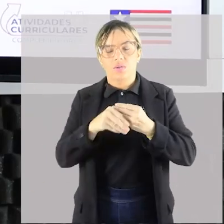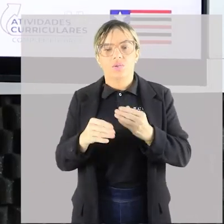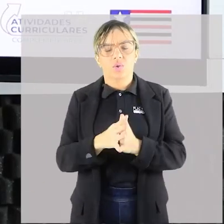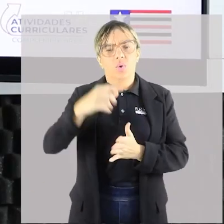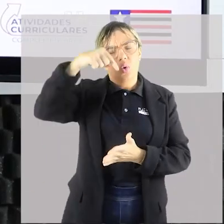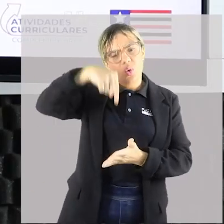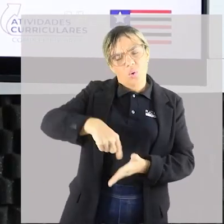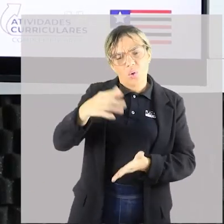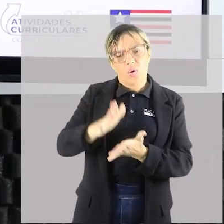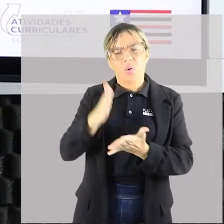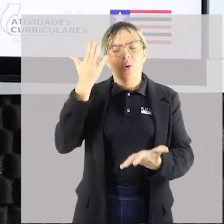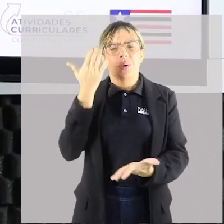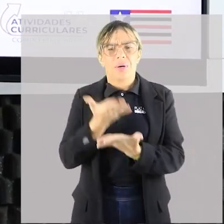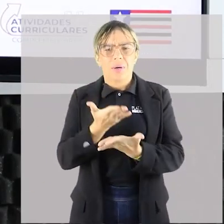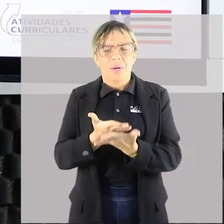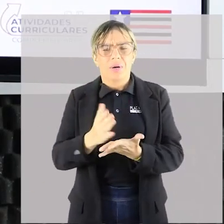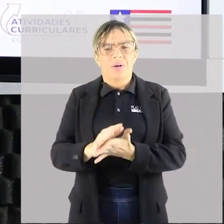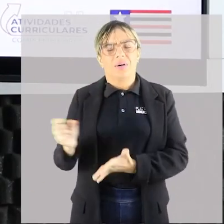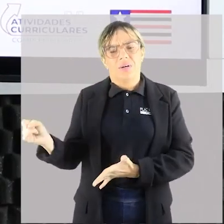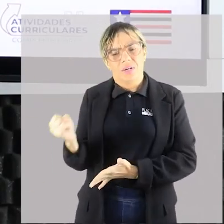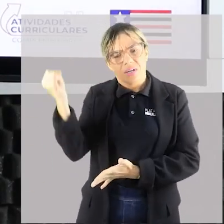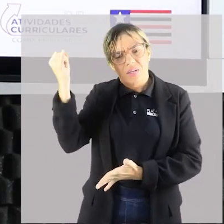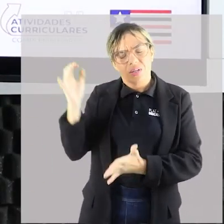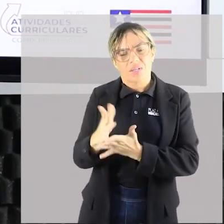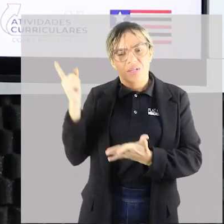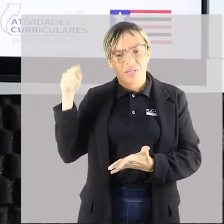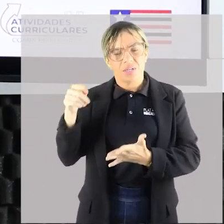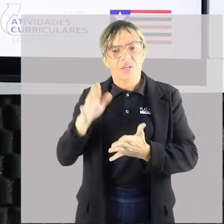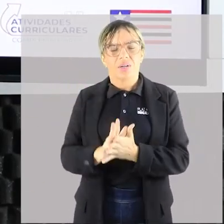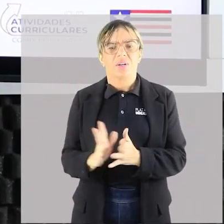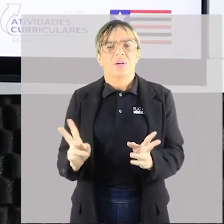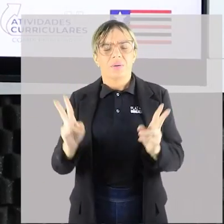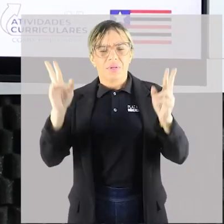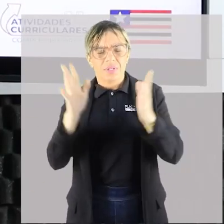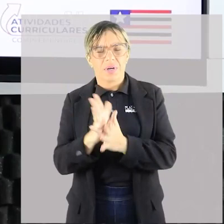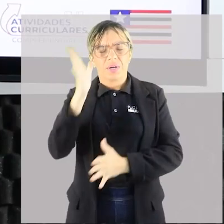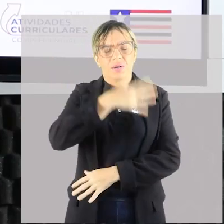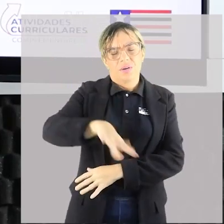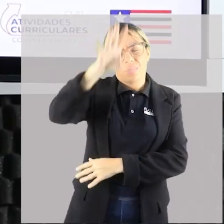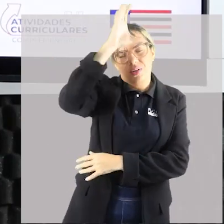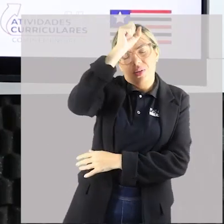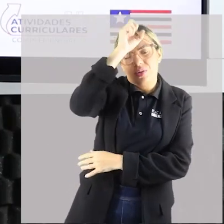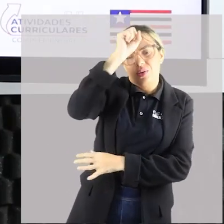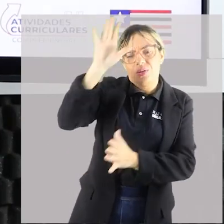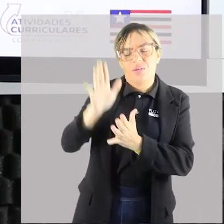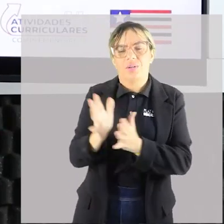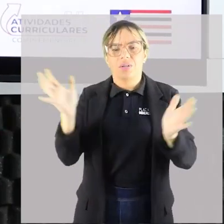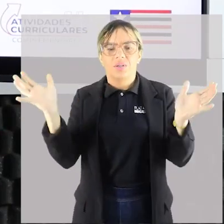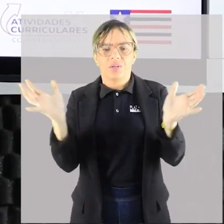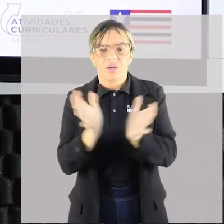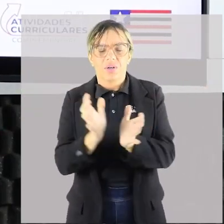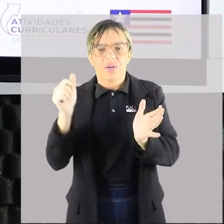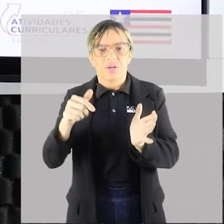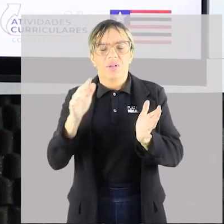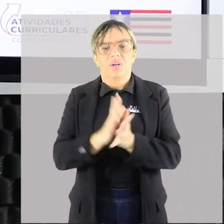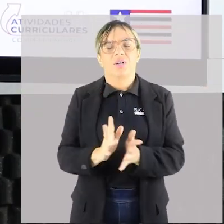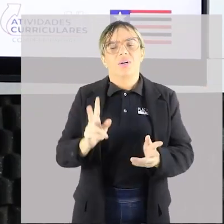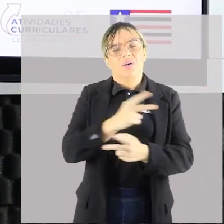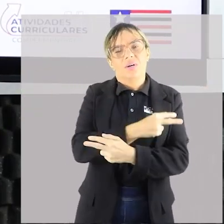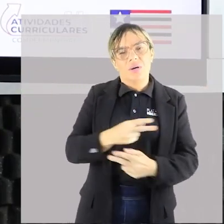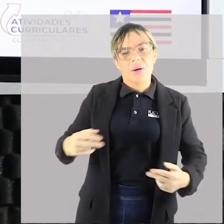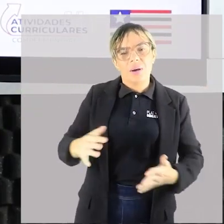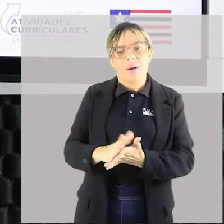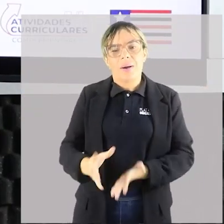eu tô aqui hoje para uma aula super importante e relevante para que você aprenda aí sobre aquele grupo de organismos, né,